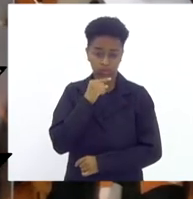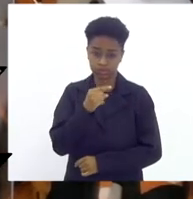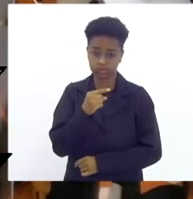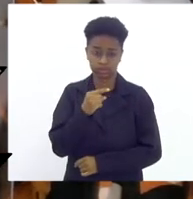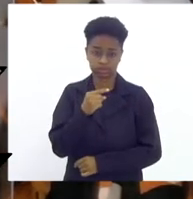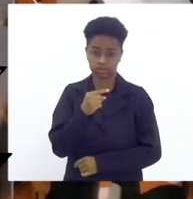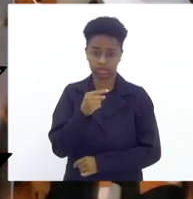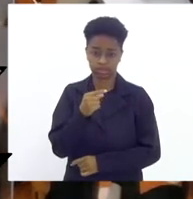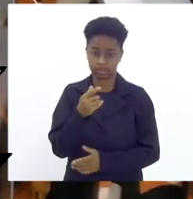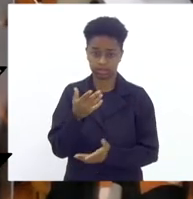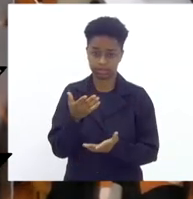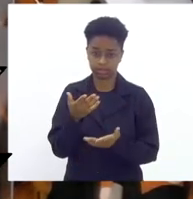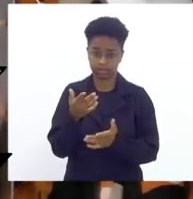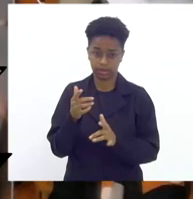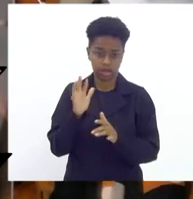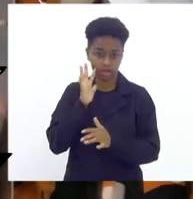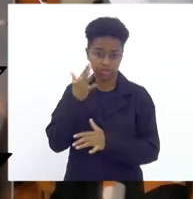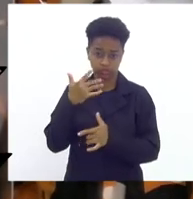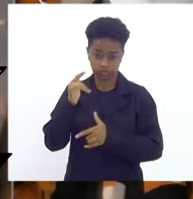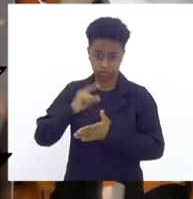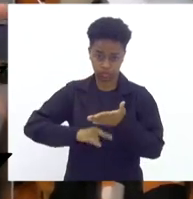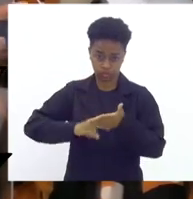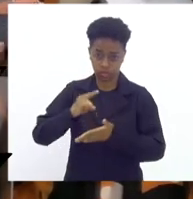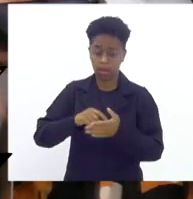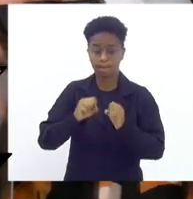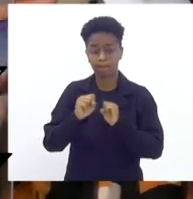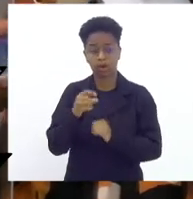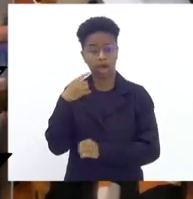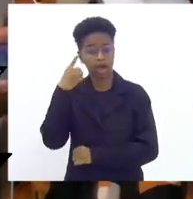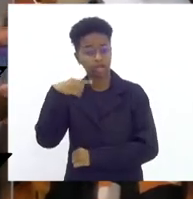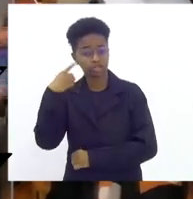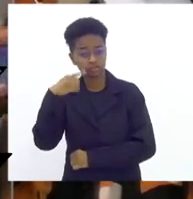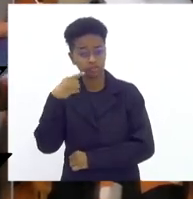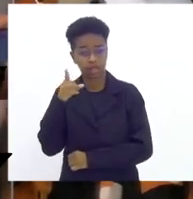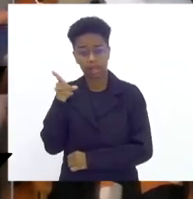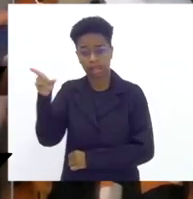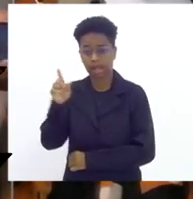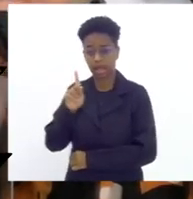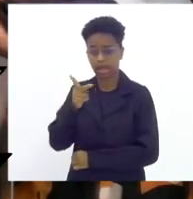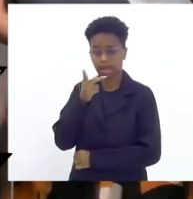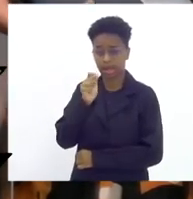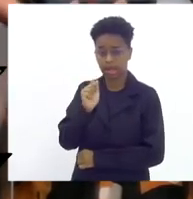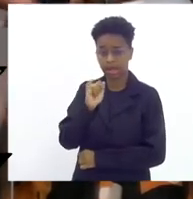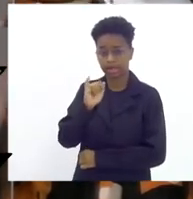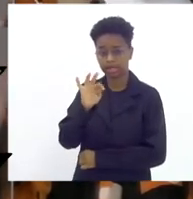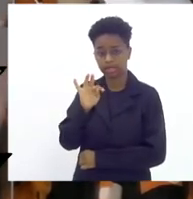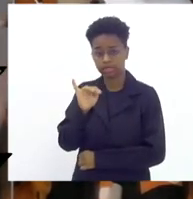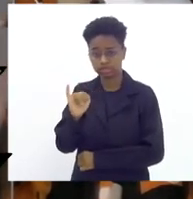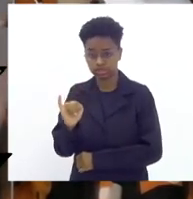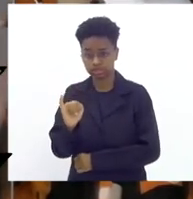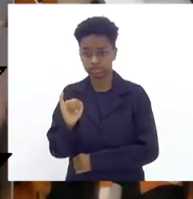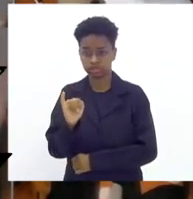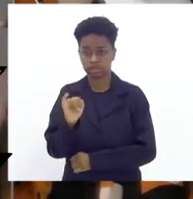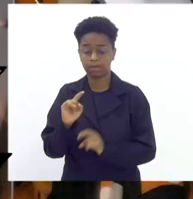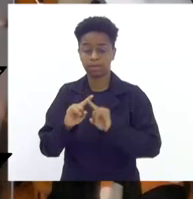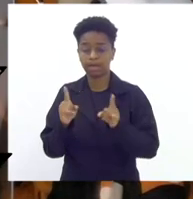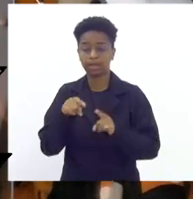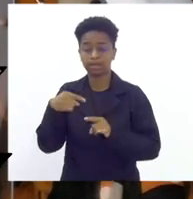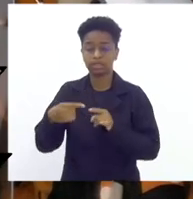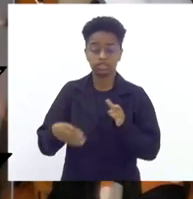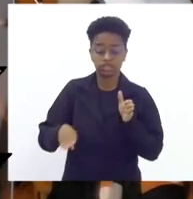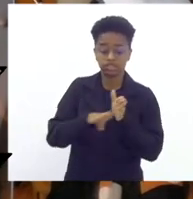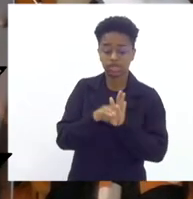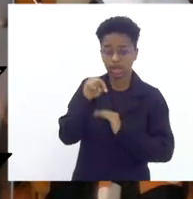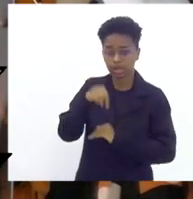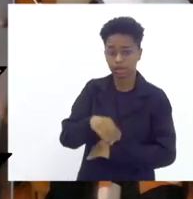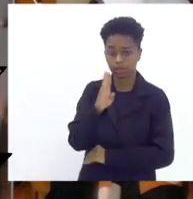é isso você pode ser um advogado lá no Haiti agronomia quando chegar aqui no Brasil